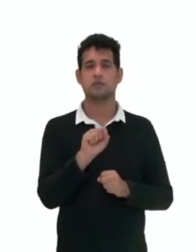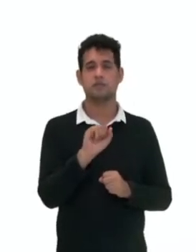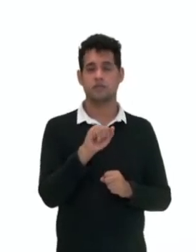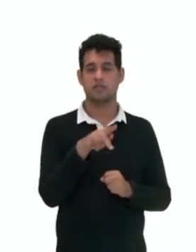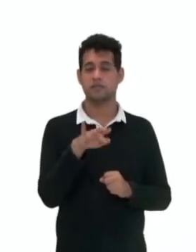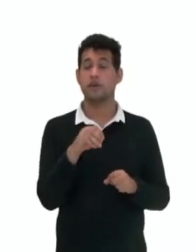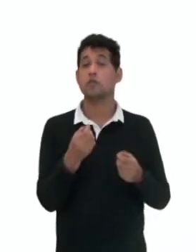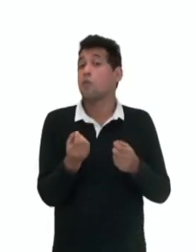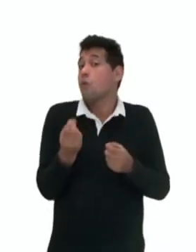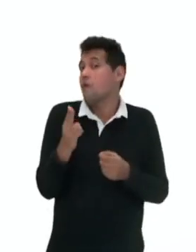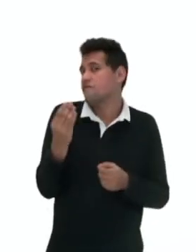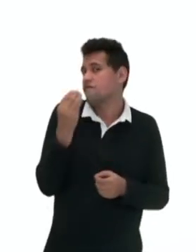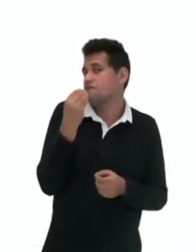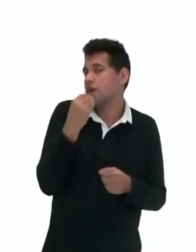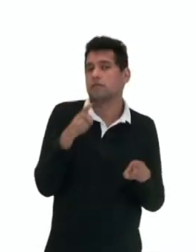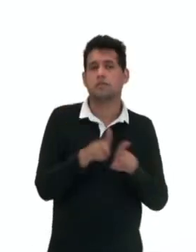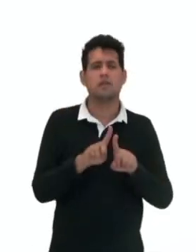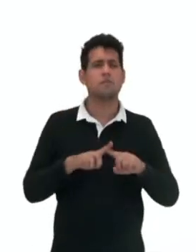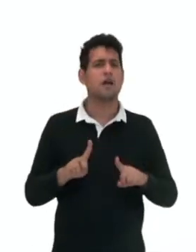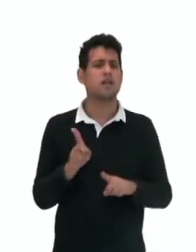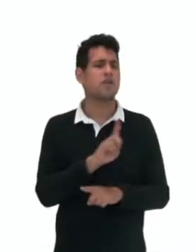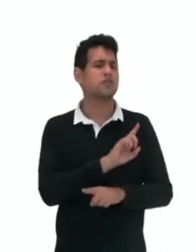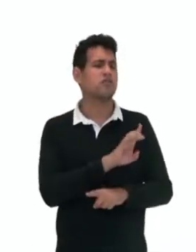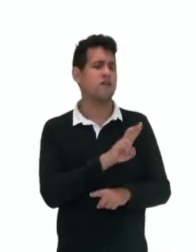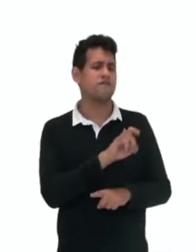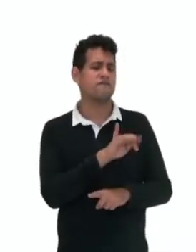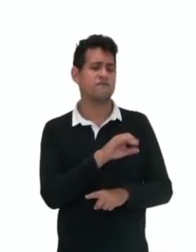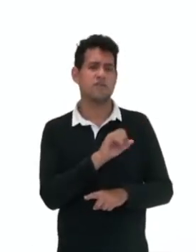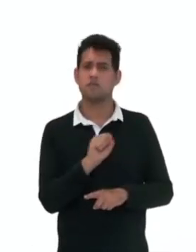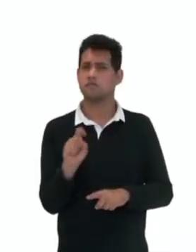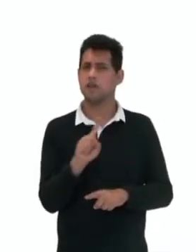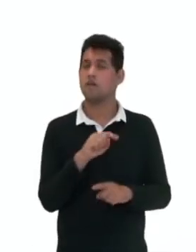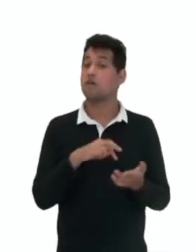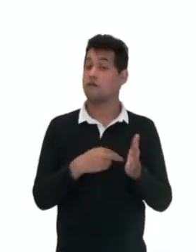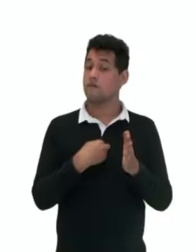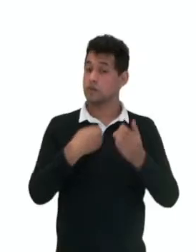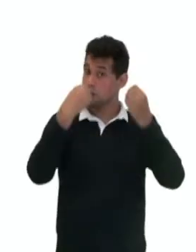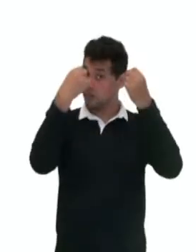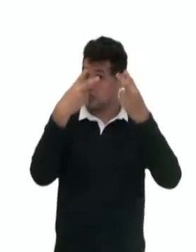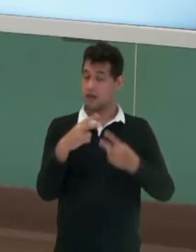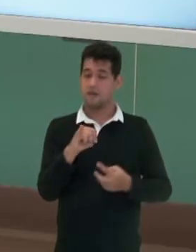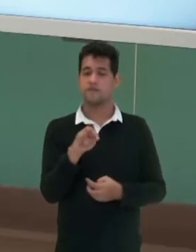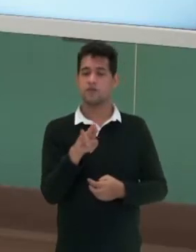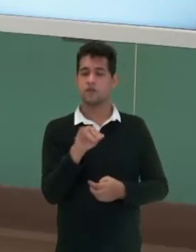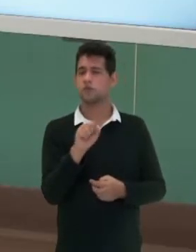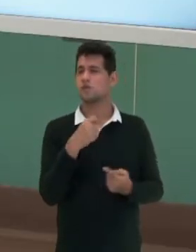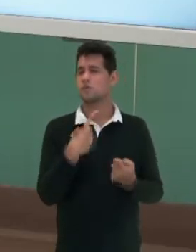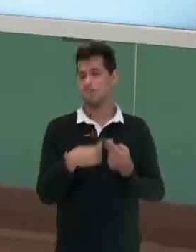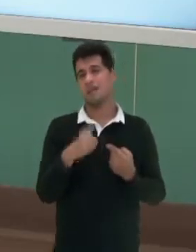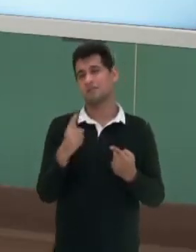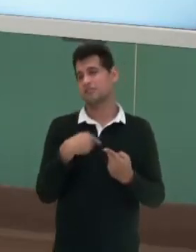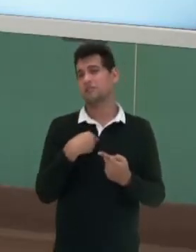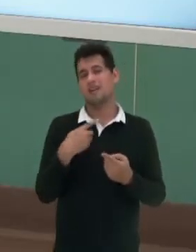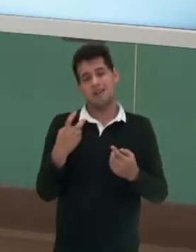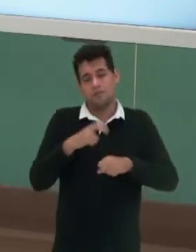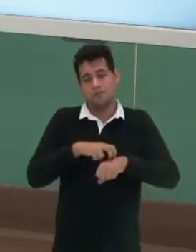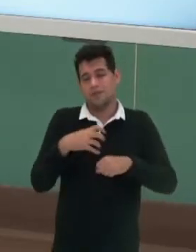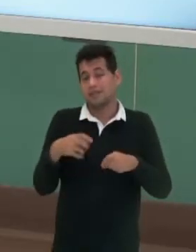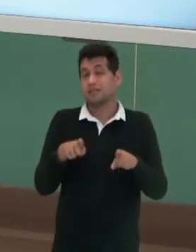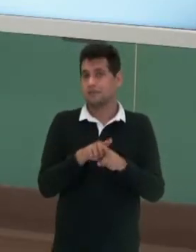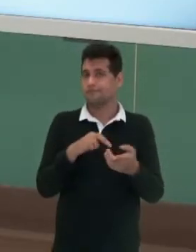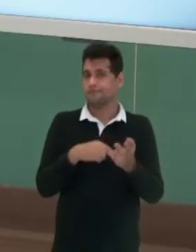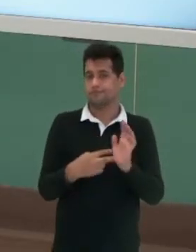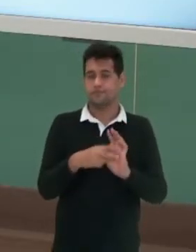ou enfraquecido. Não é só vírus, tá? É vírus e bactéria. Eu vou falar vírus porque até a gente tá nessa pandemia e é por um